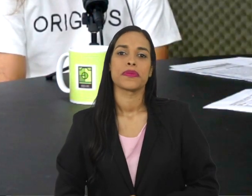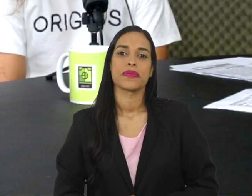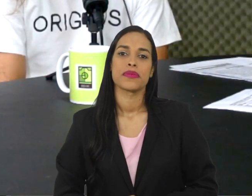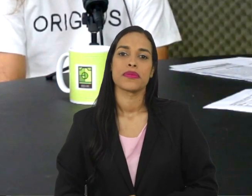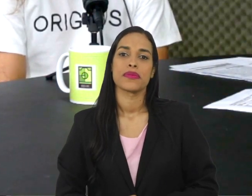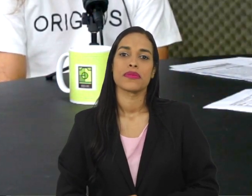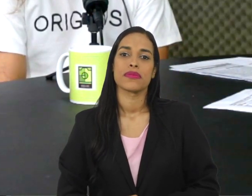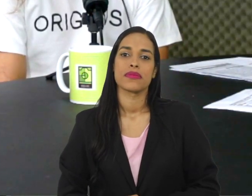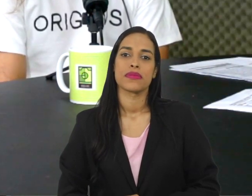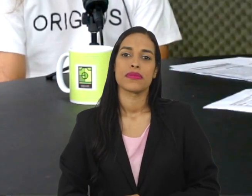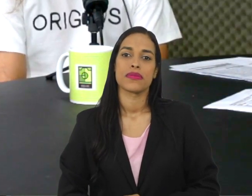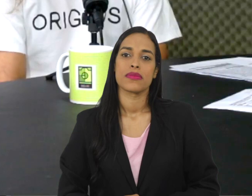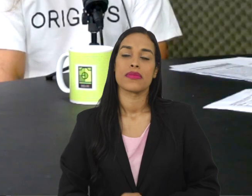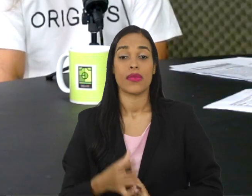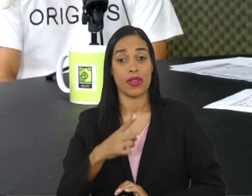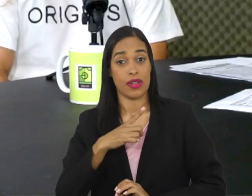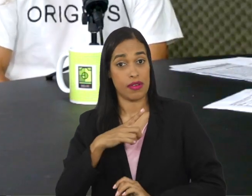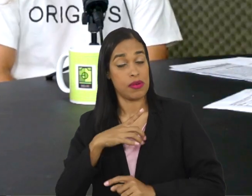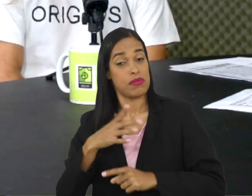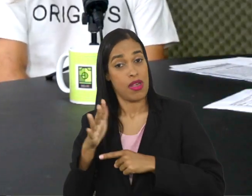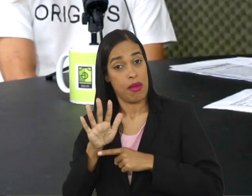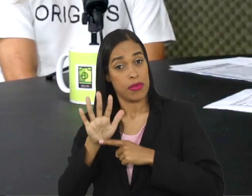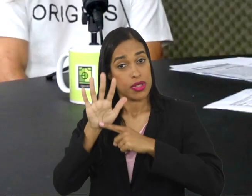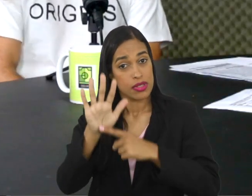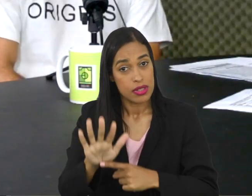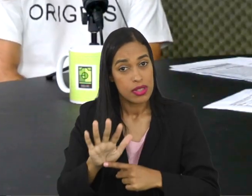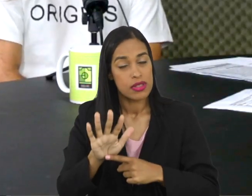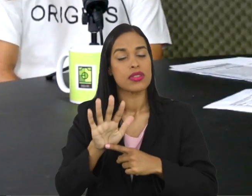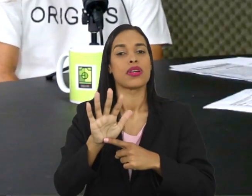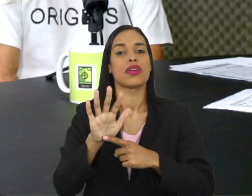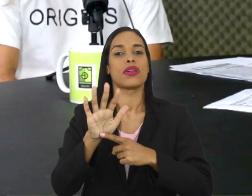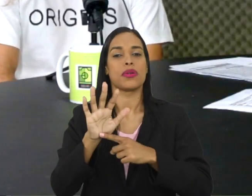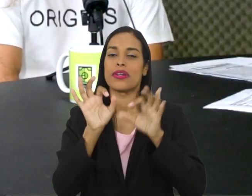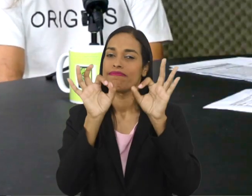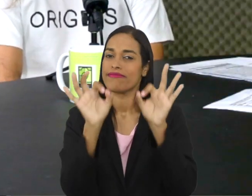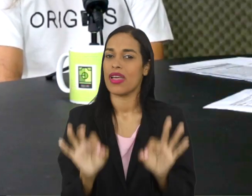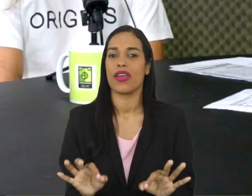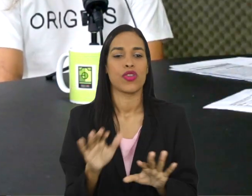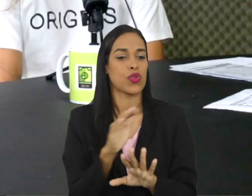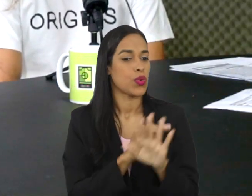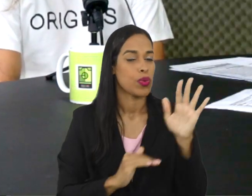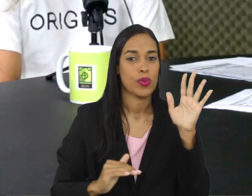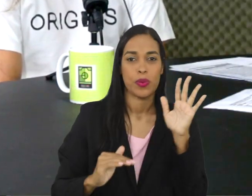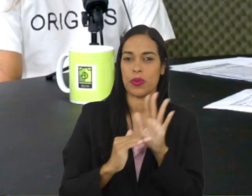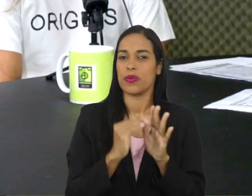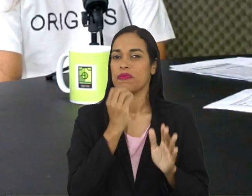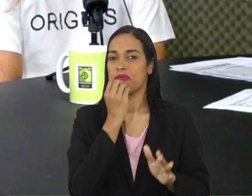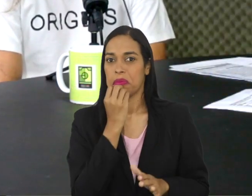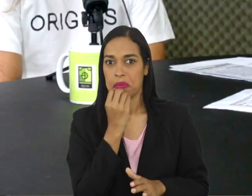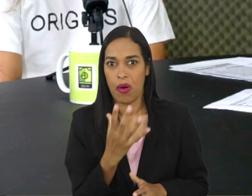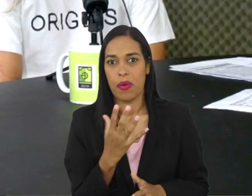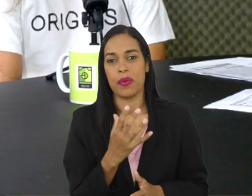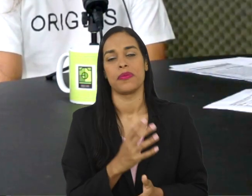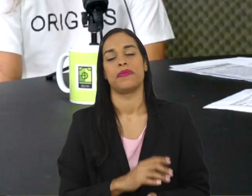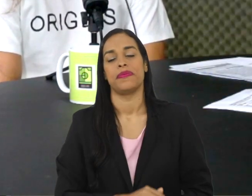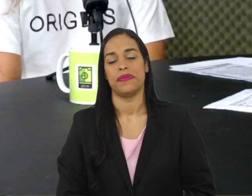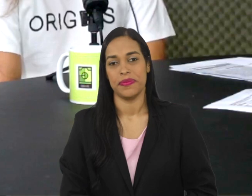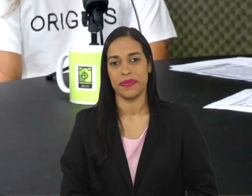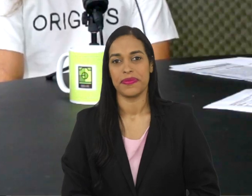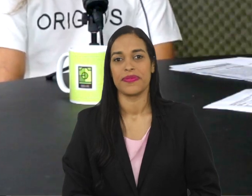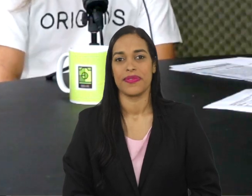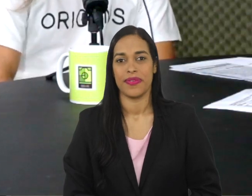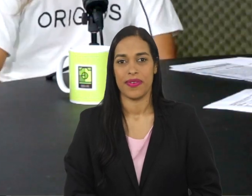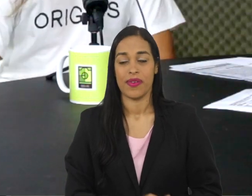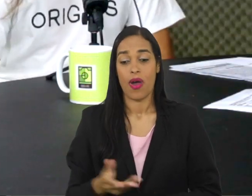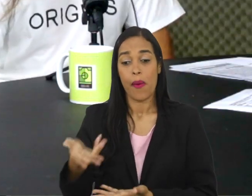e depois tivemos a apresentação e deu tudo certo, foi muito bom.